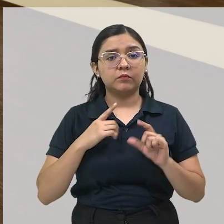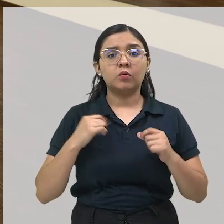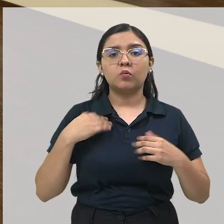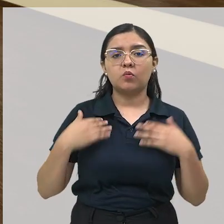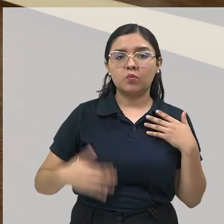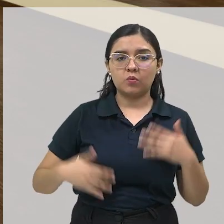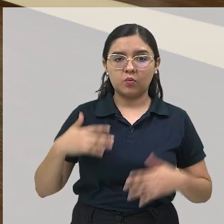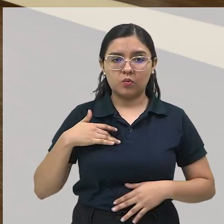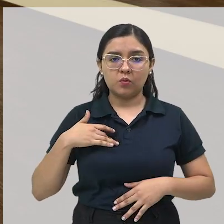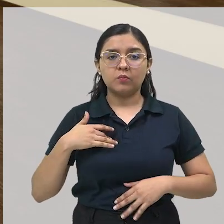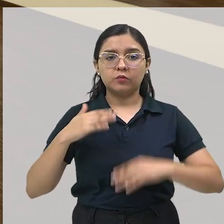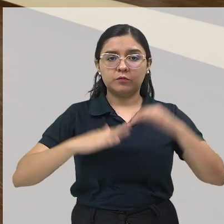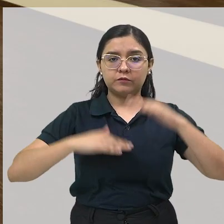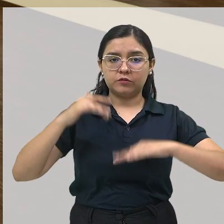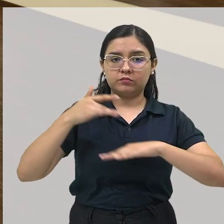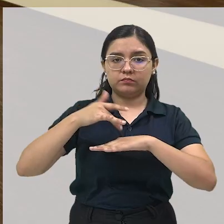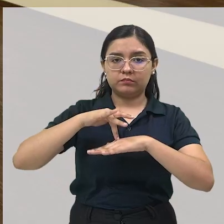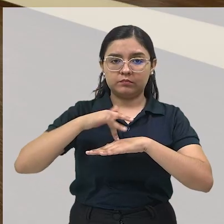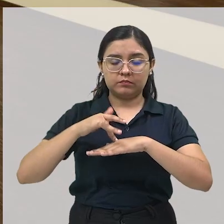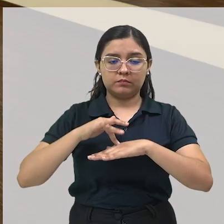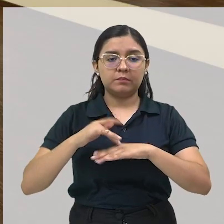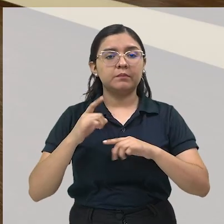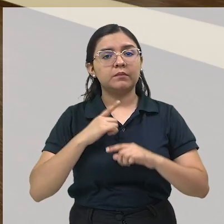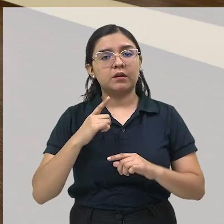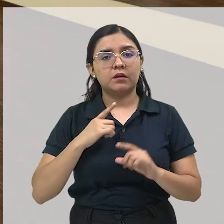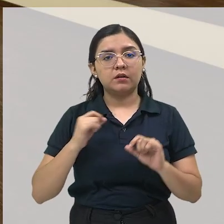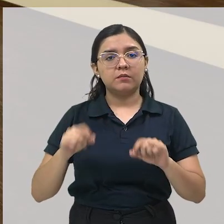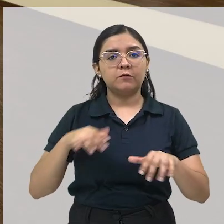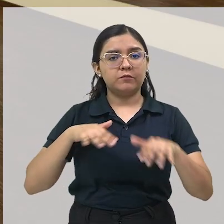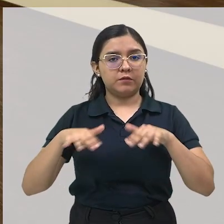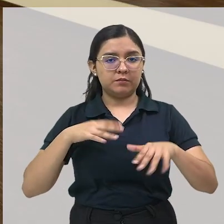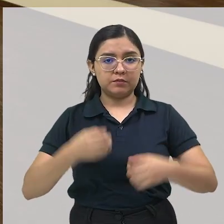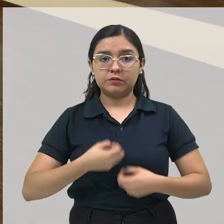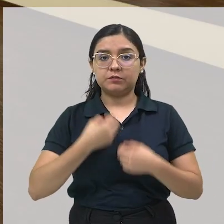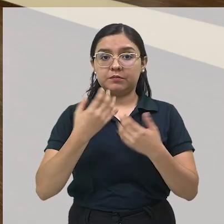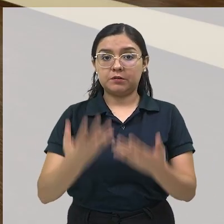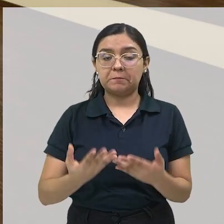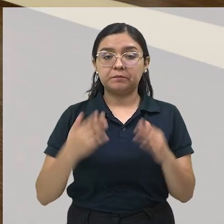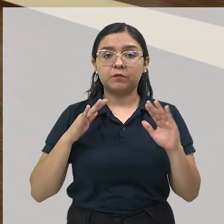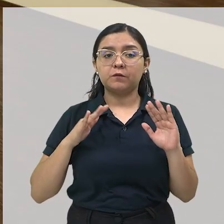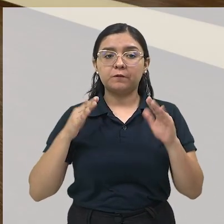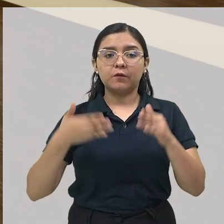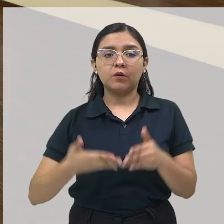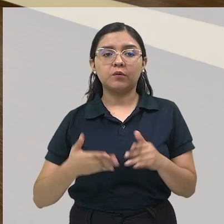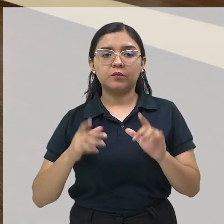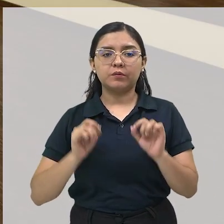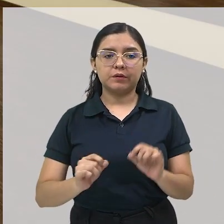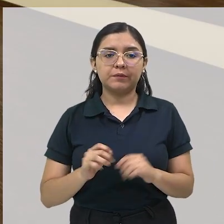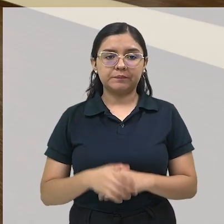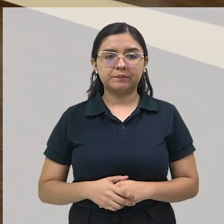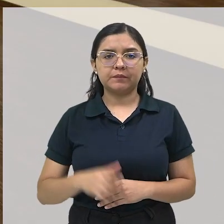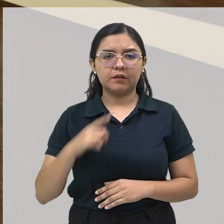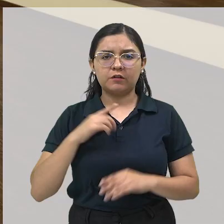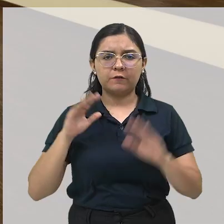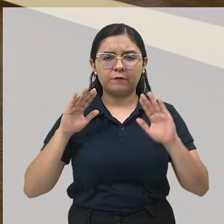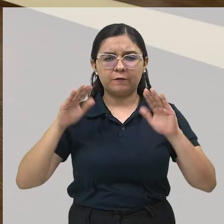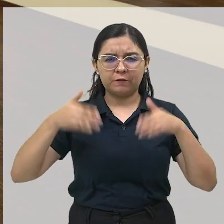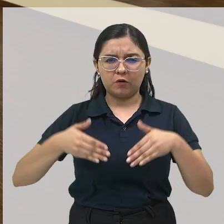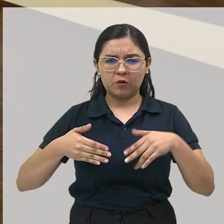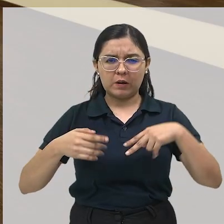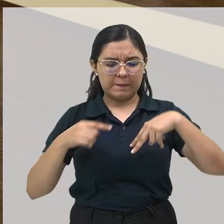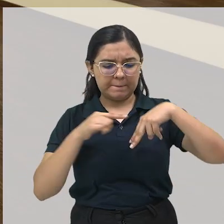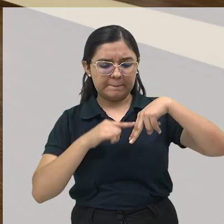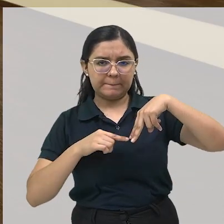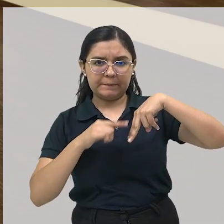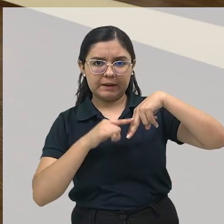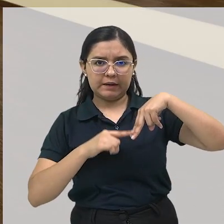ação, estava se mobilizando para se expressar. O foco sai das pernas. O balé clássico ele